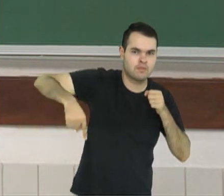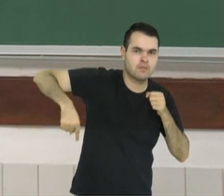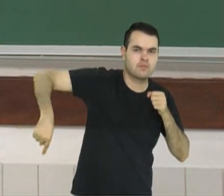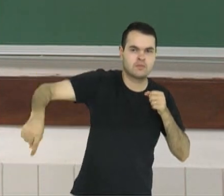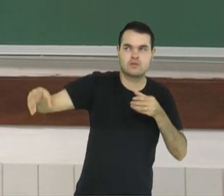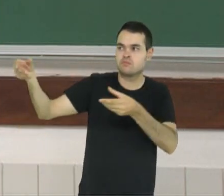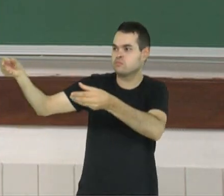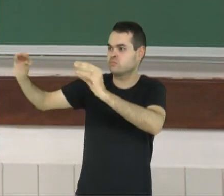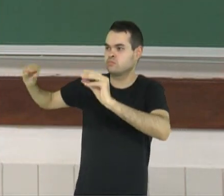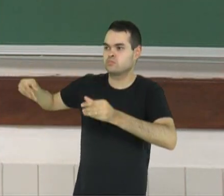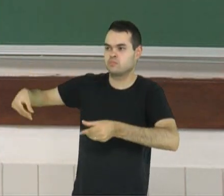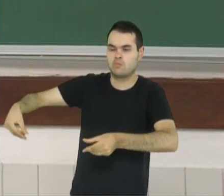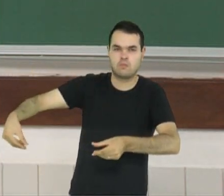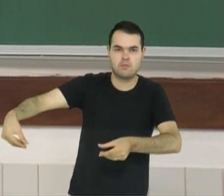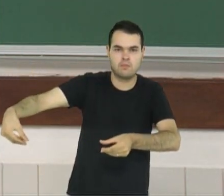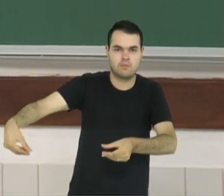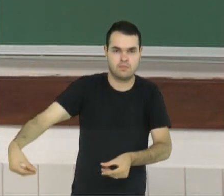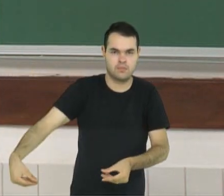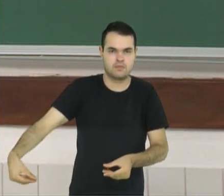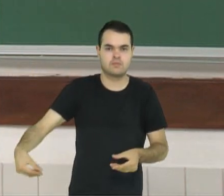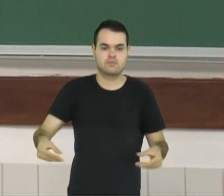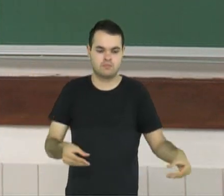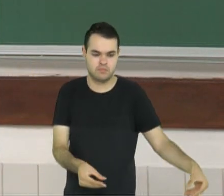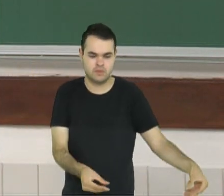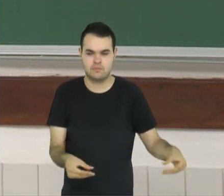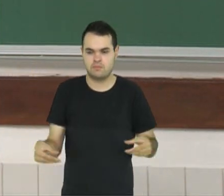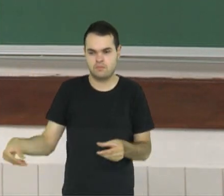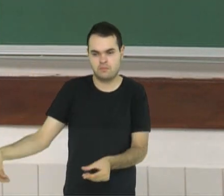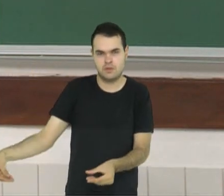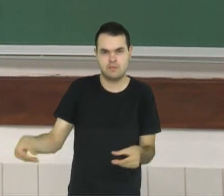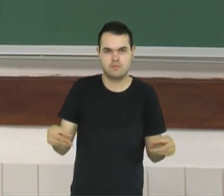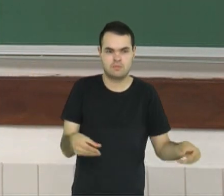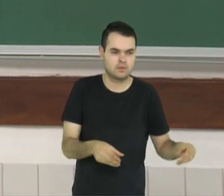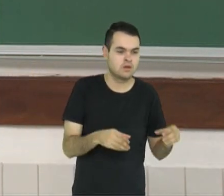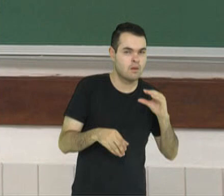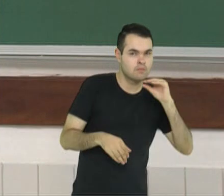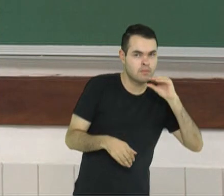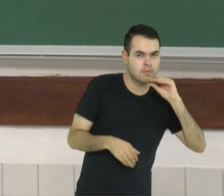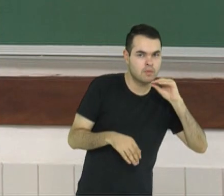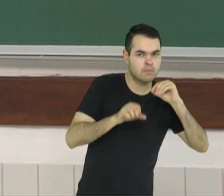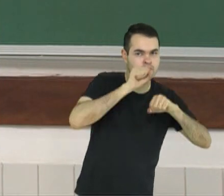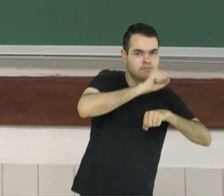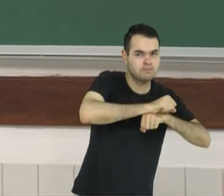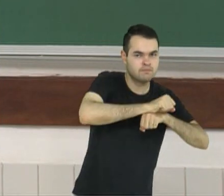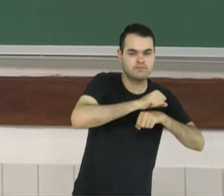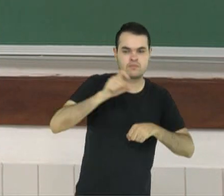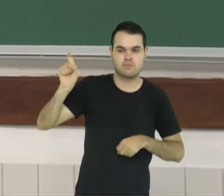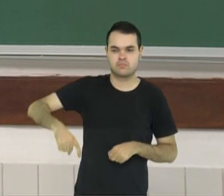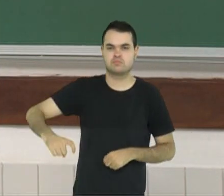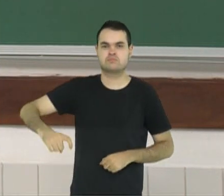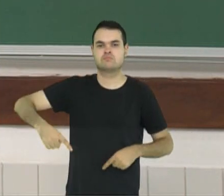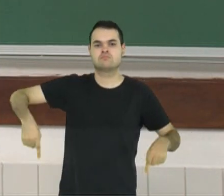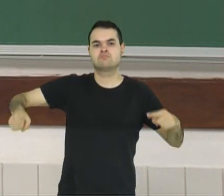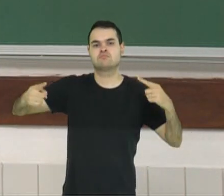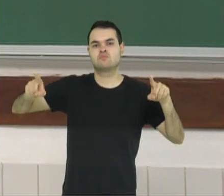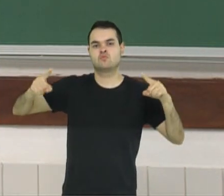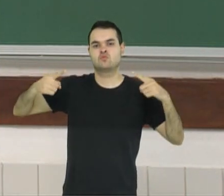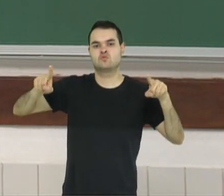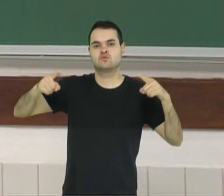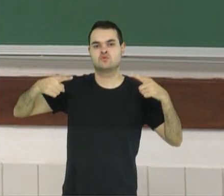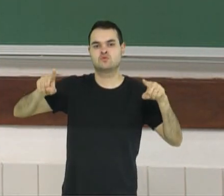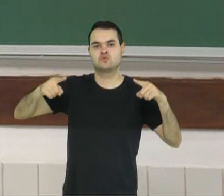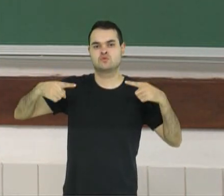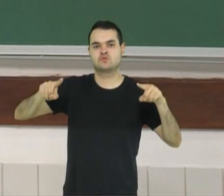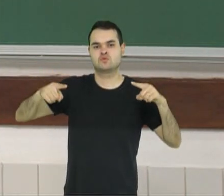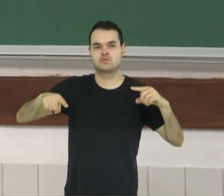estava pegando outro disco e colocando aqui nas 2 picapes, e quando terminava a tua fala, você já abria o canal da música, tocava e você ia abaixando o teu